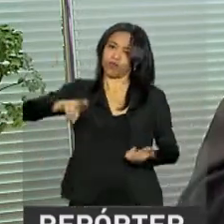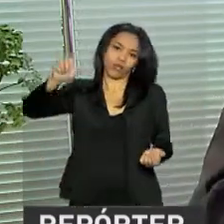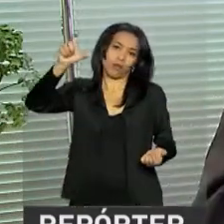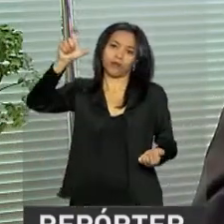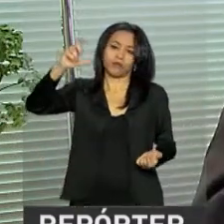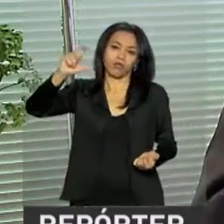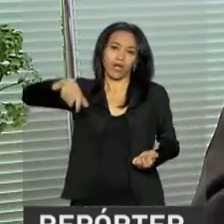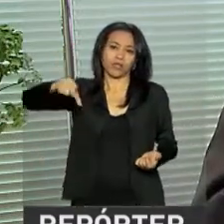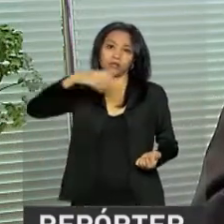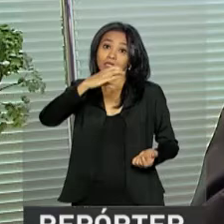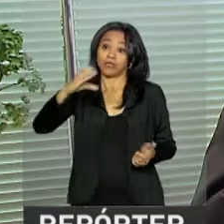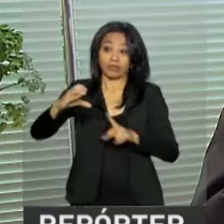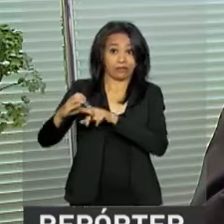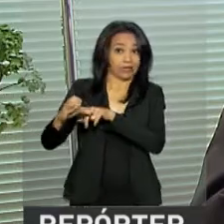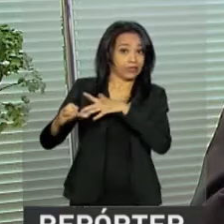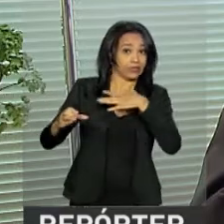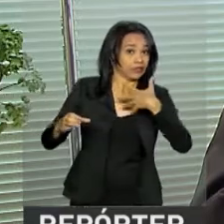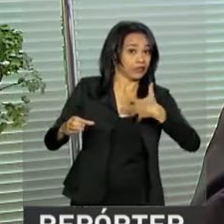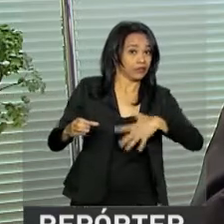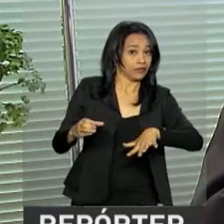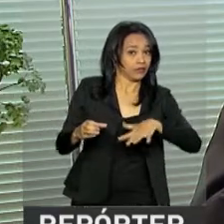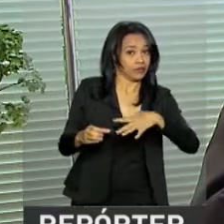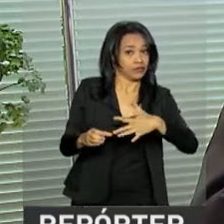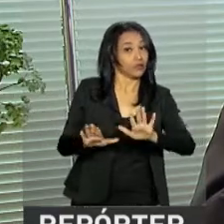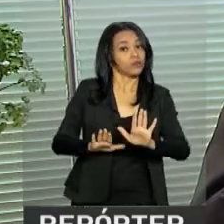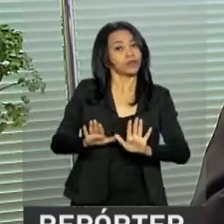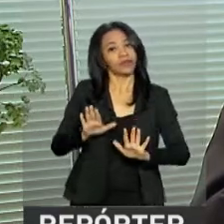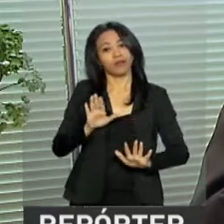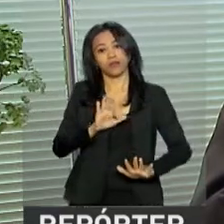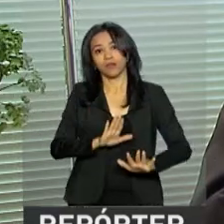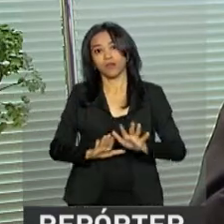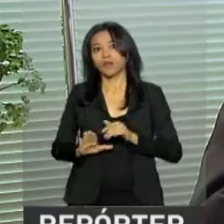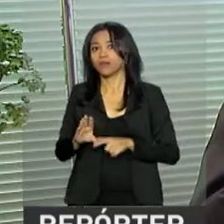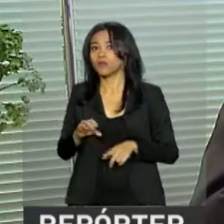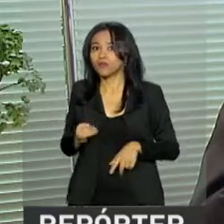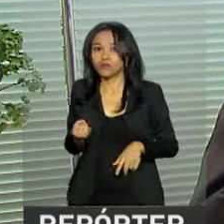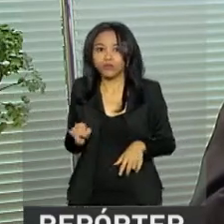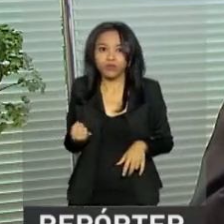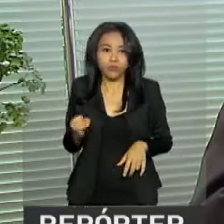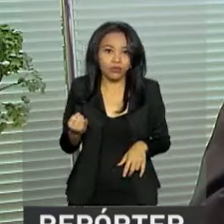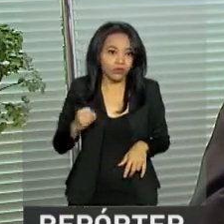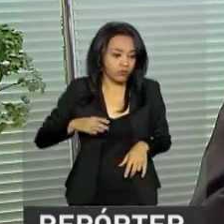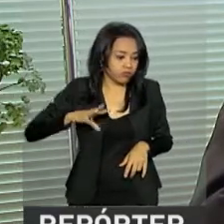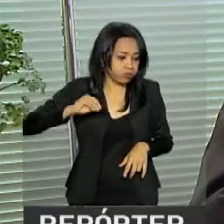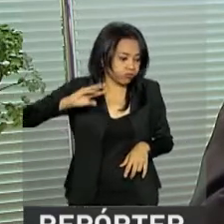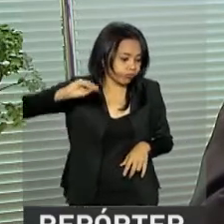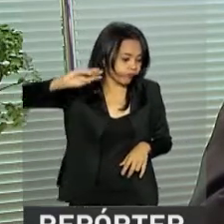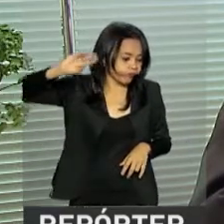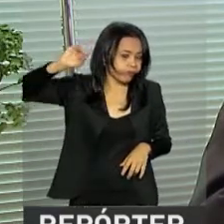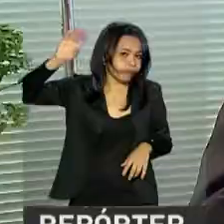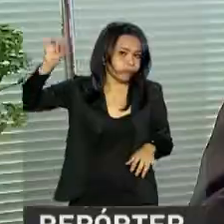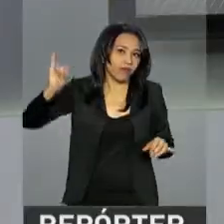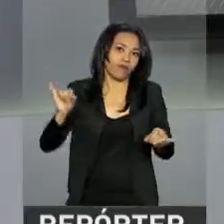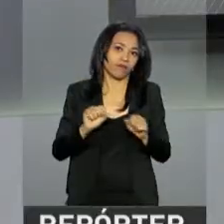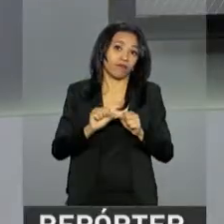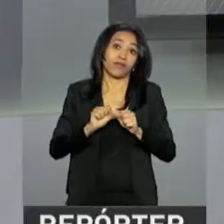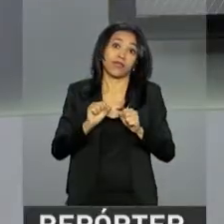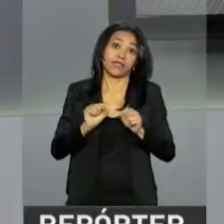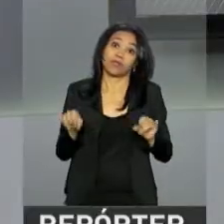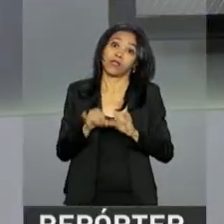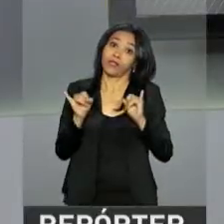um crédito com as maiores taxas de juros do mundo todo está fazendo uma grande bobagem